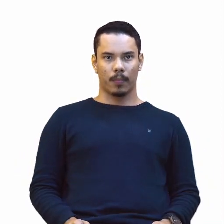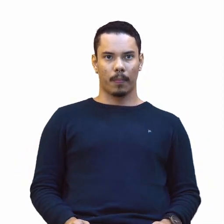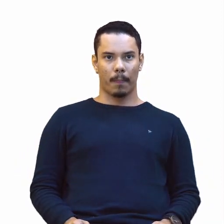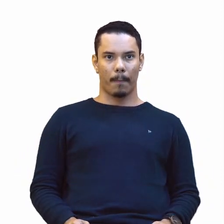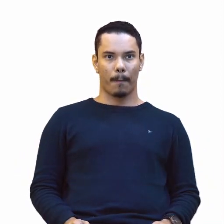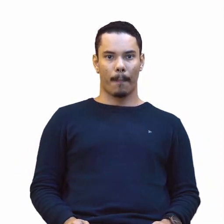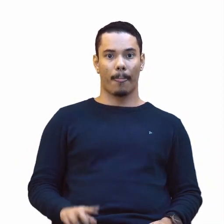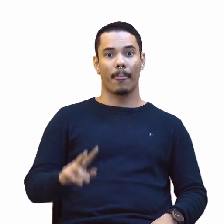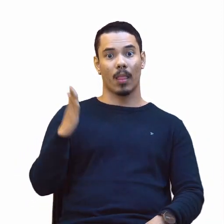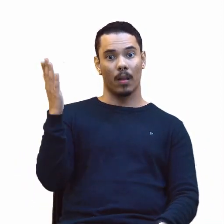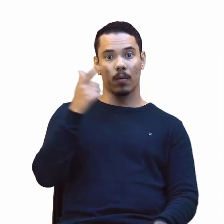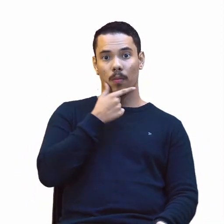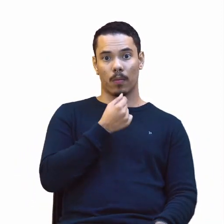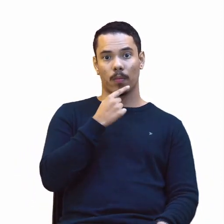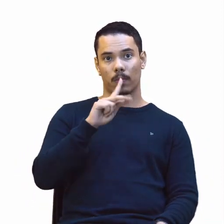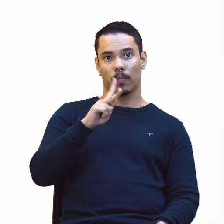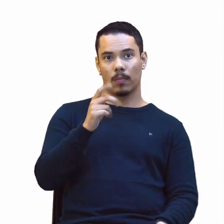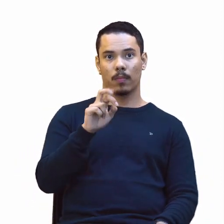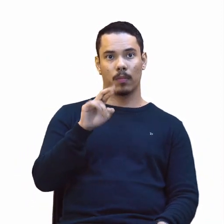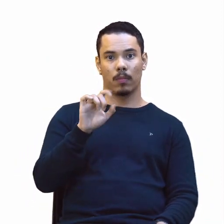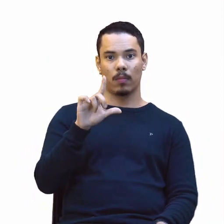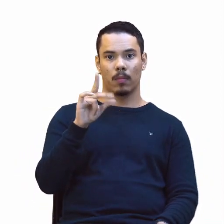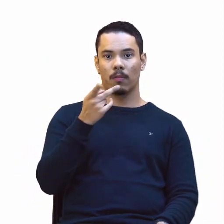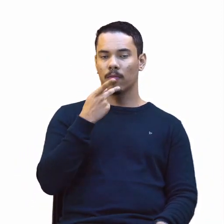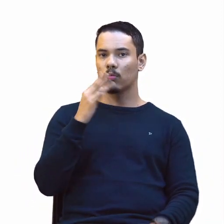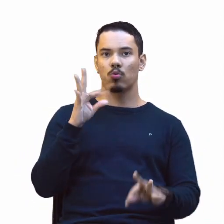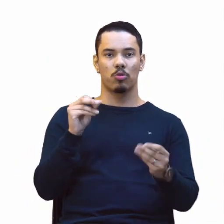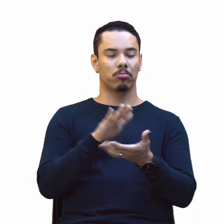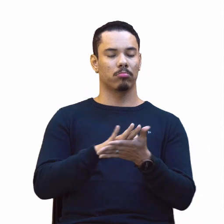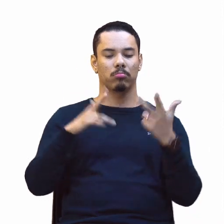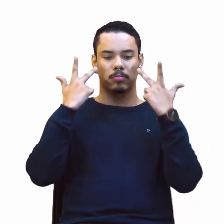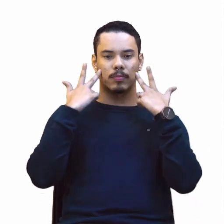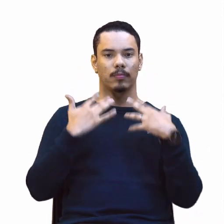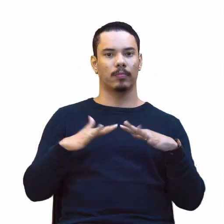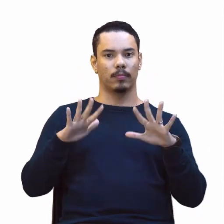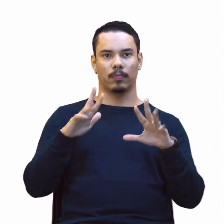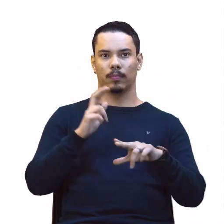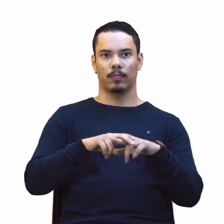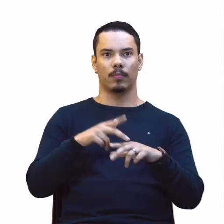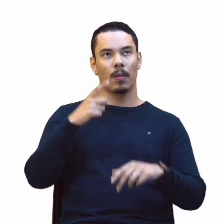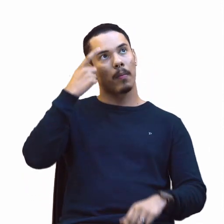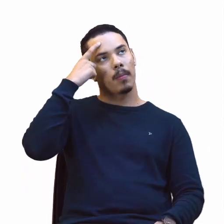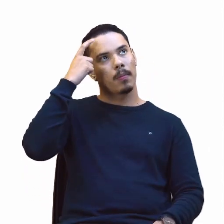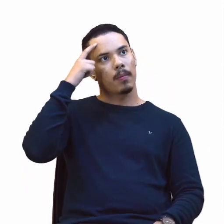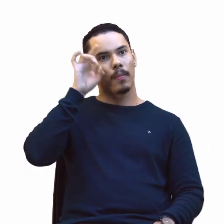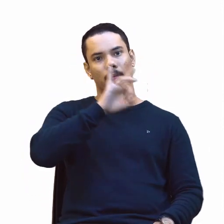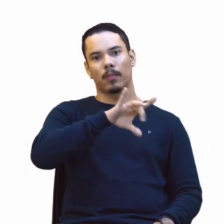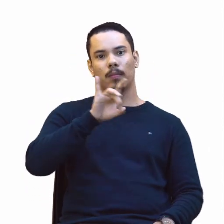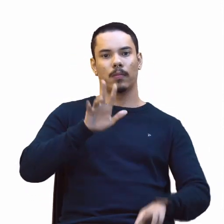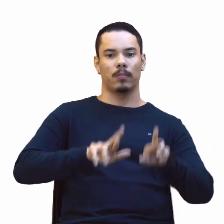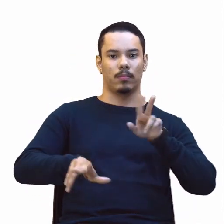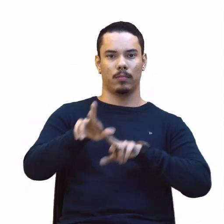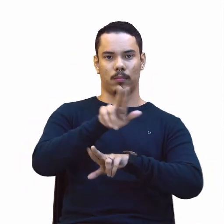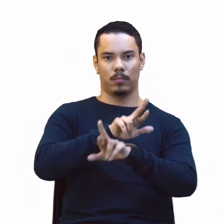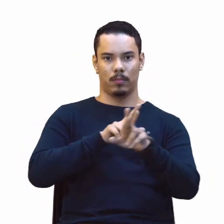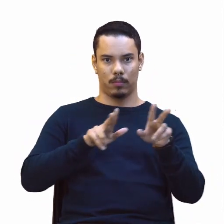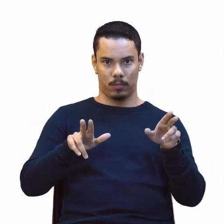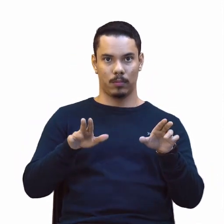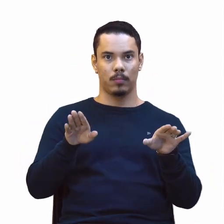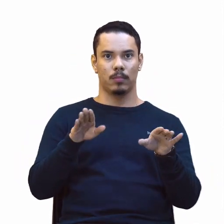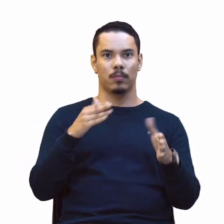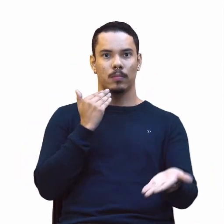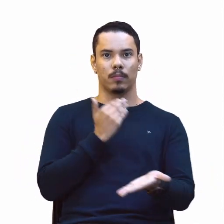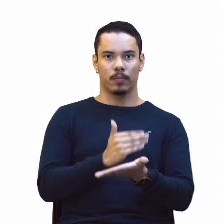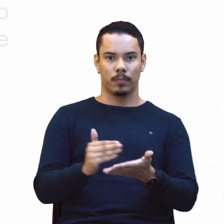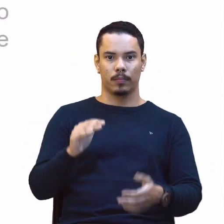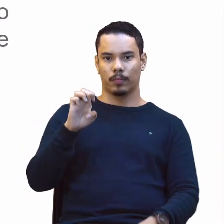Heráclito vai dizer que tudo flui, né? Já nesse pensamento vai dizer o quê? Nasceu em Éfeso,